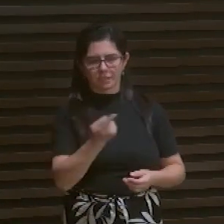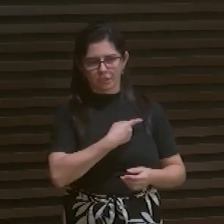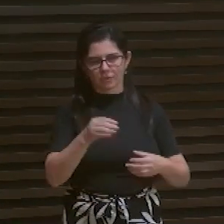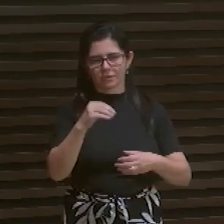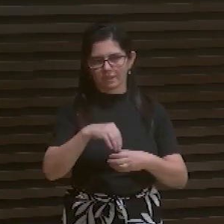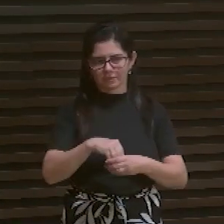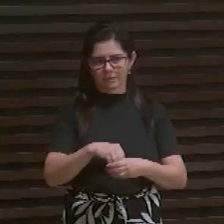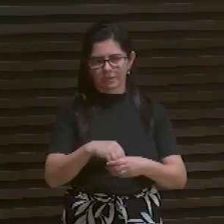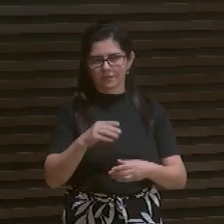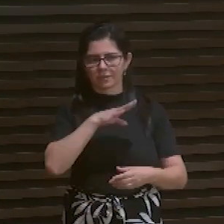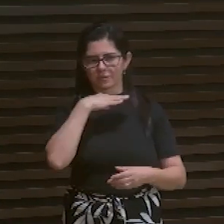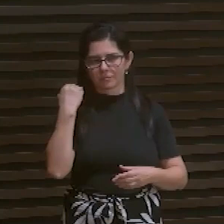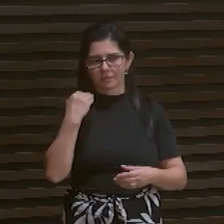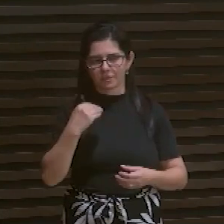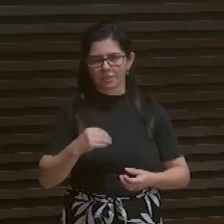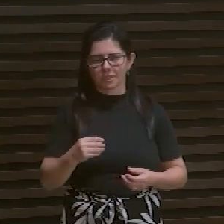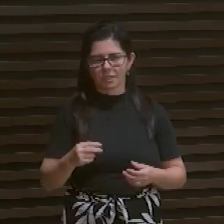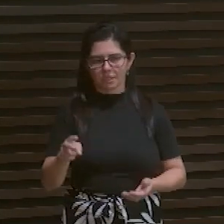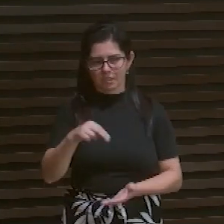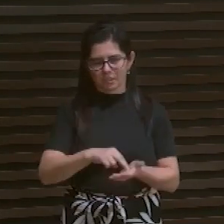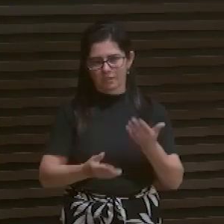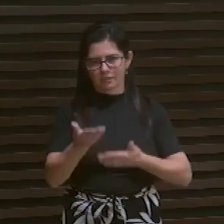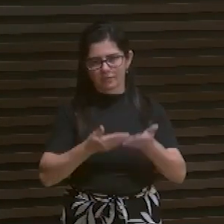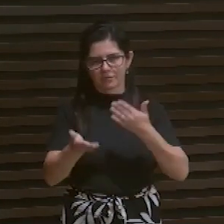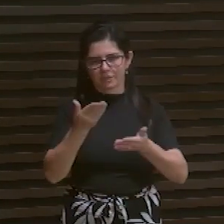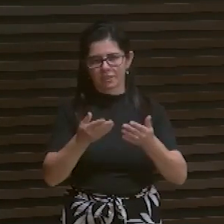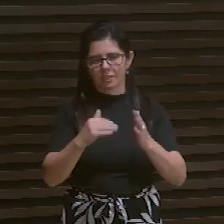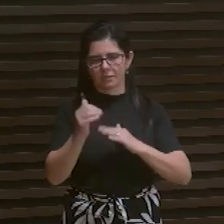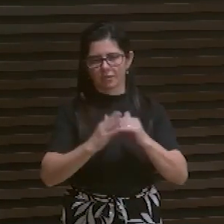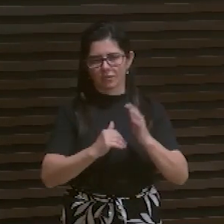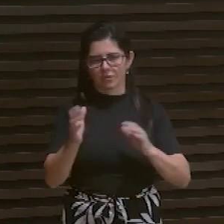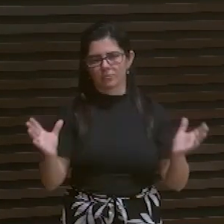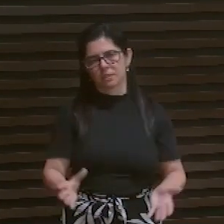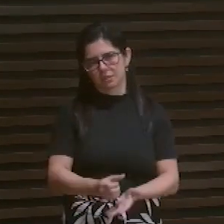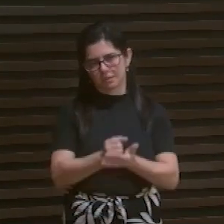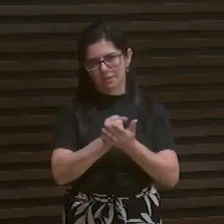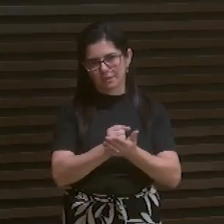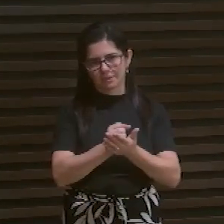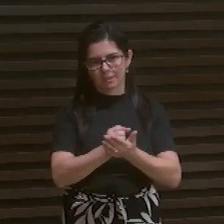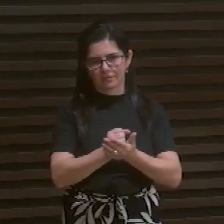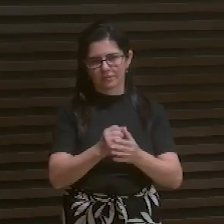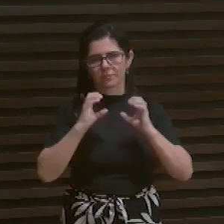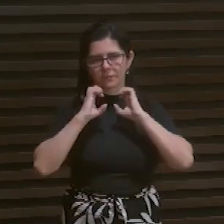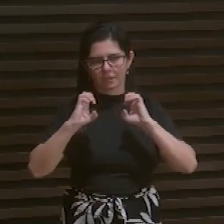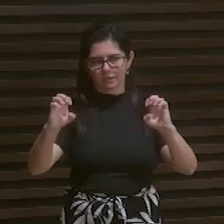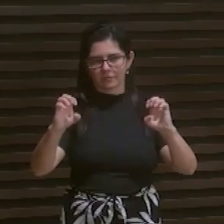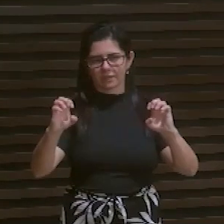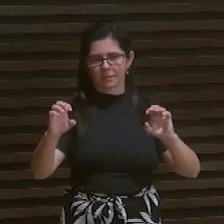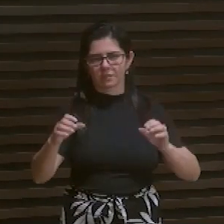obra redentora de Deus é o Evangelho. E esse é o fundamento da igreja. Essa é a pedra angular da